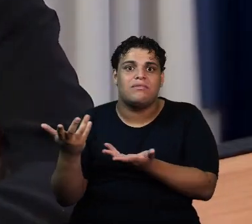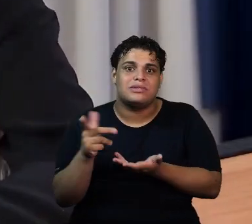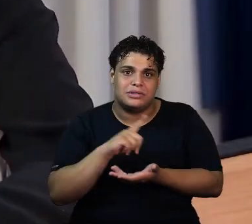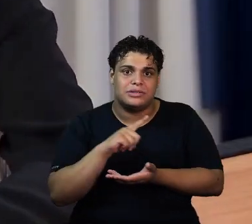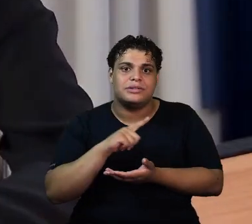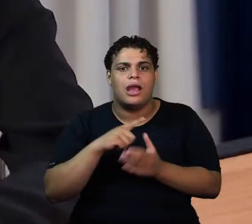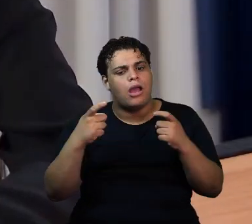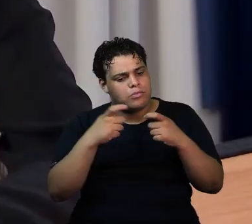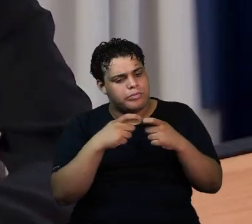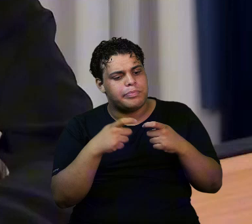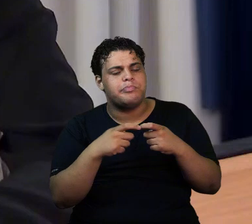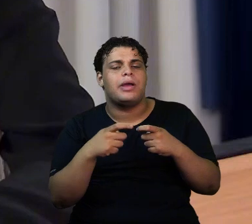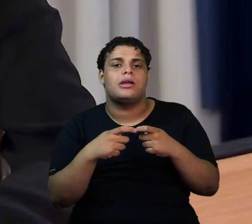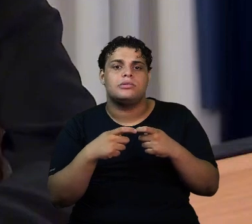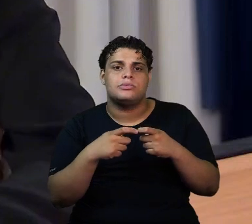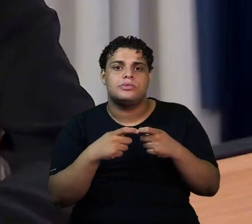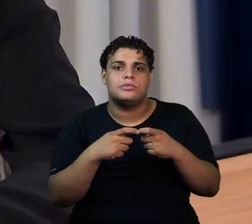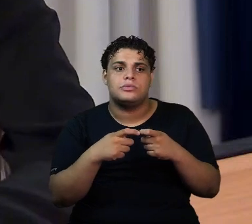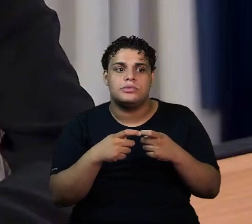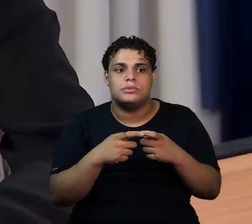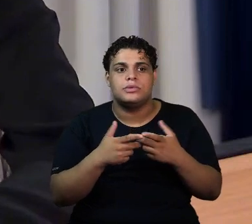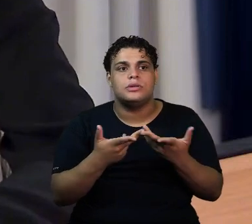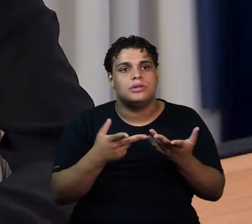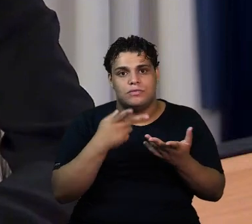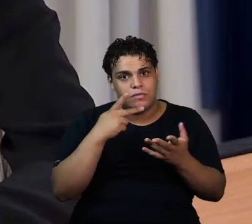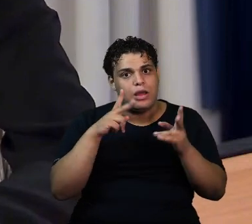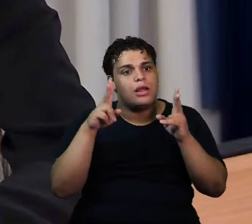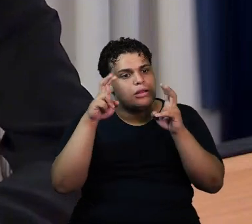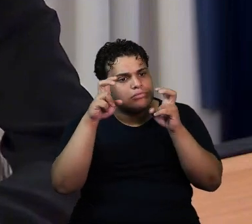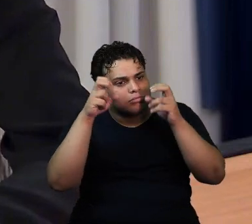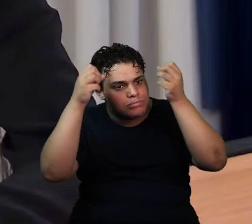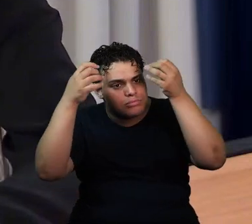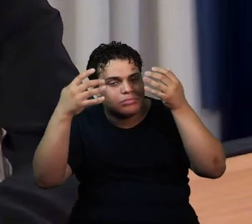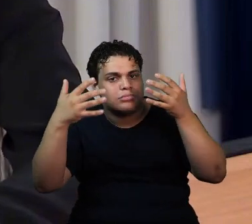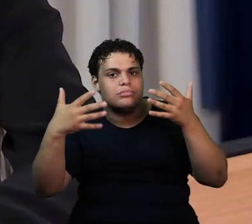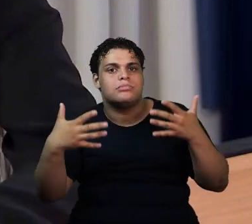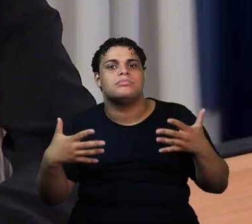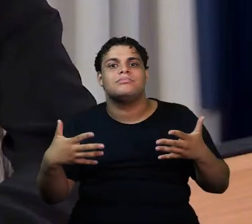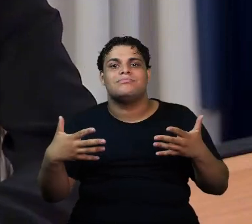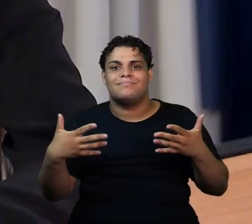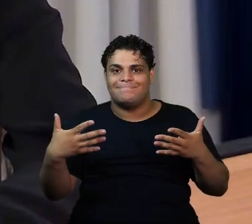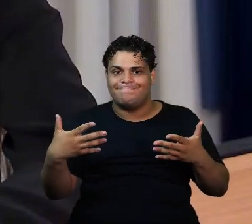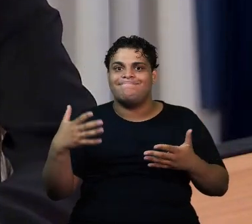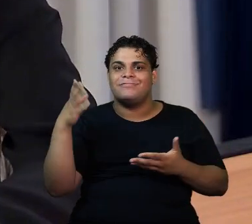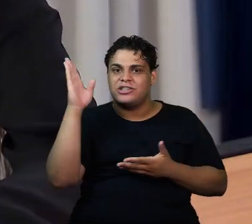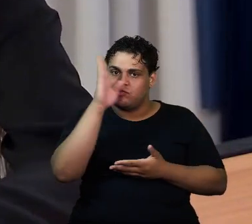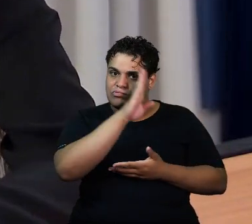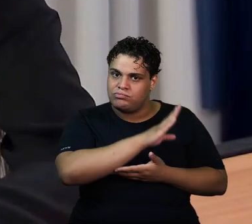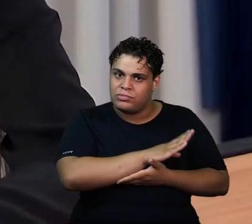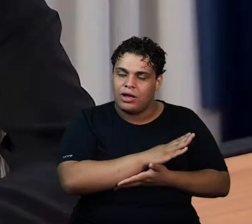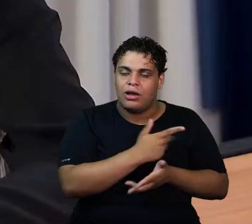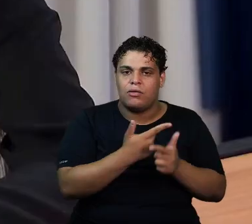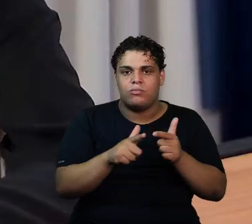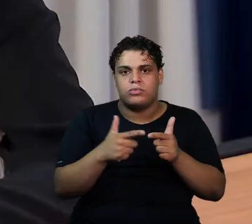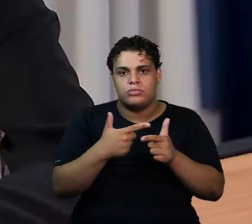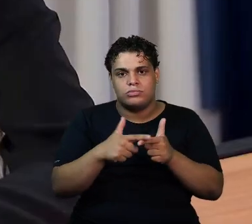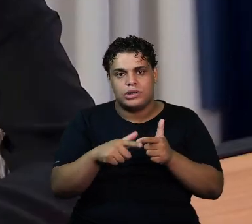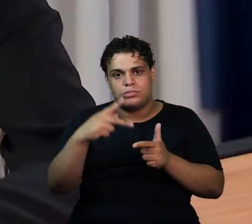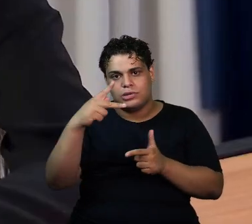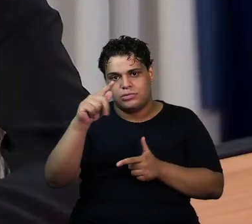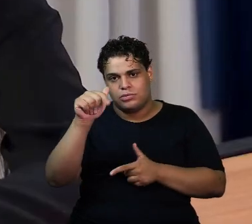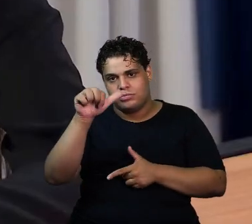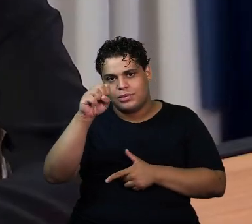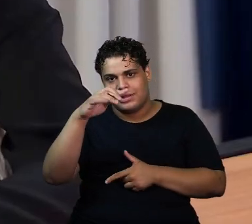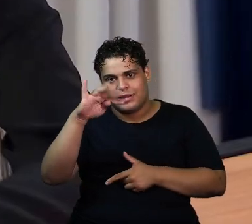endocrinologistas, que vão tratar desse assunto com maestria e explicar os malefícios do plástico para a saúde humana